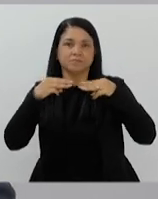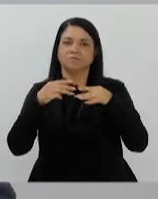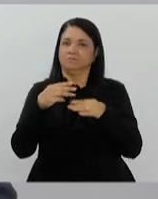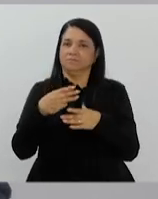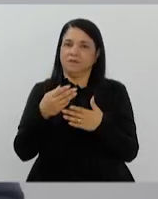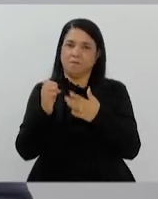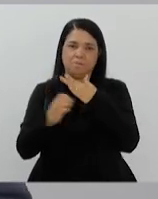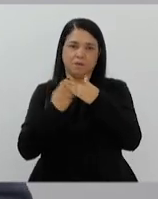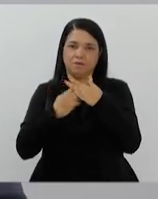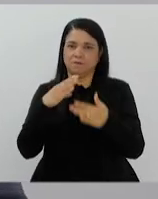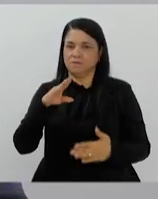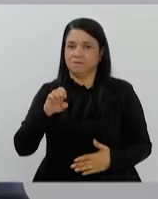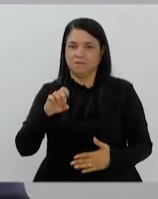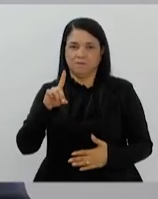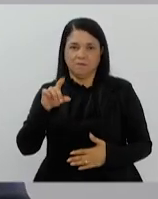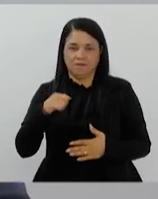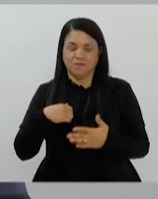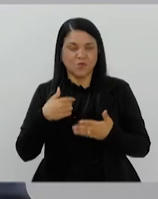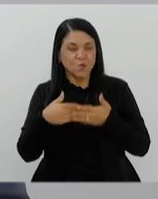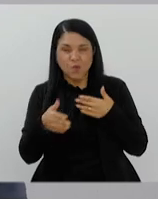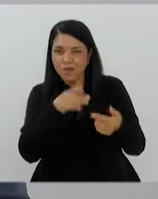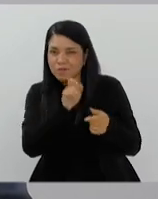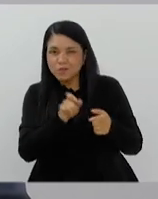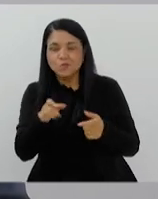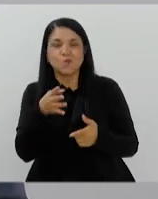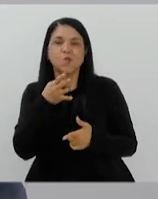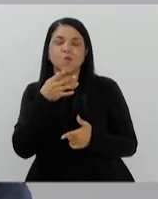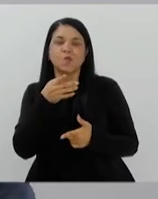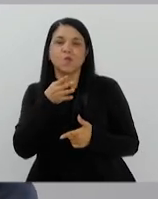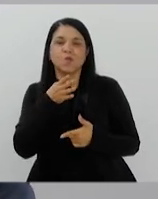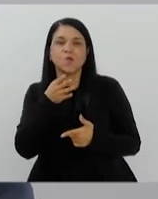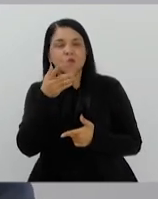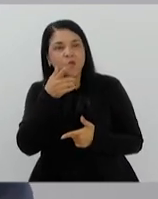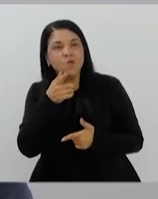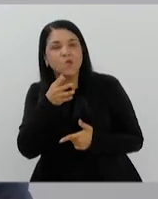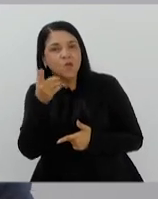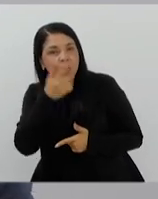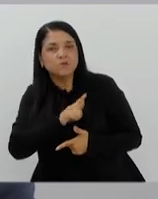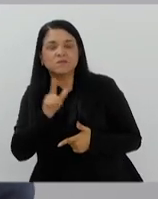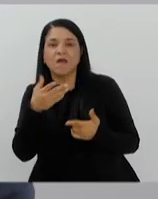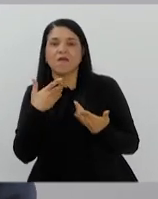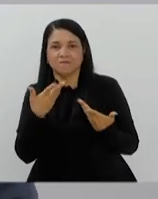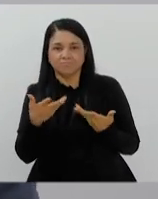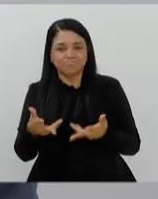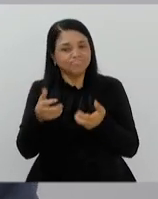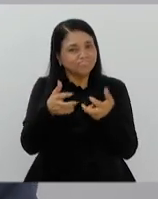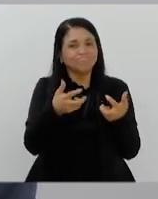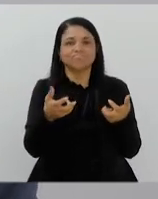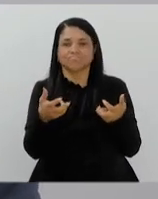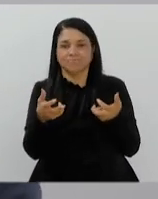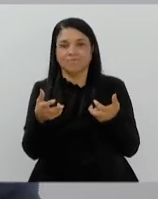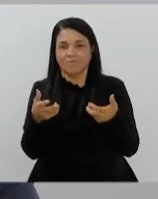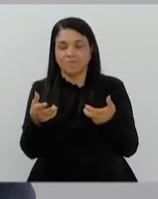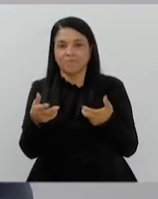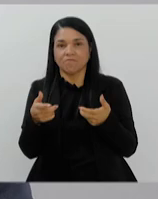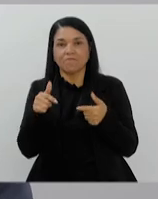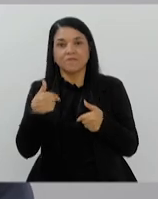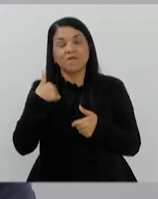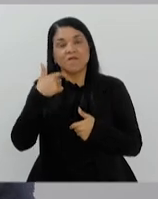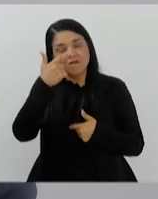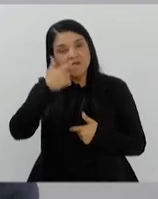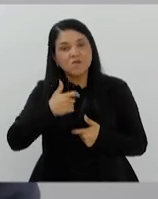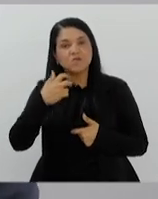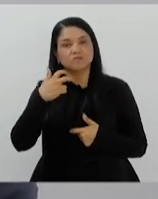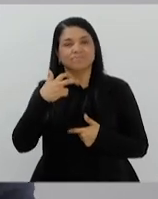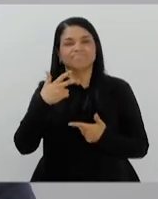aqui enxerga isso Ponto a partir do momento que o que eu considero uma aberração